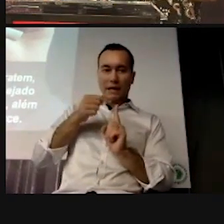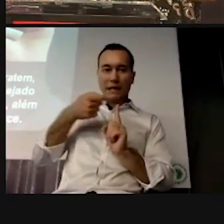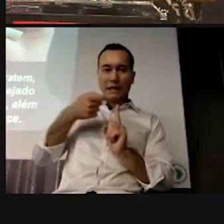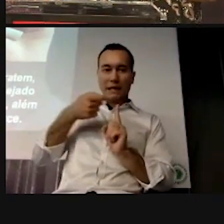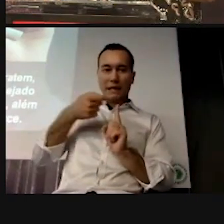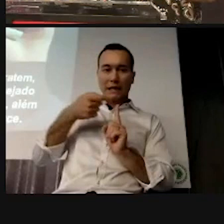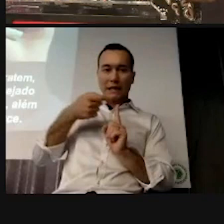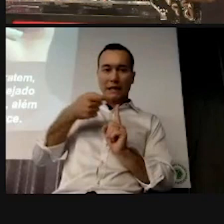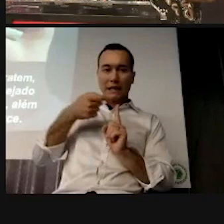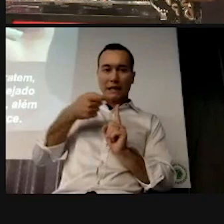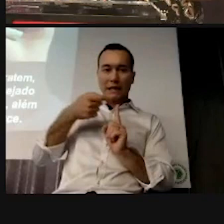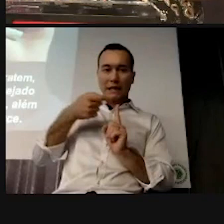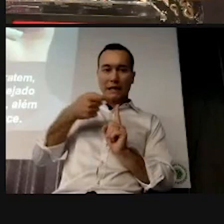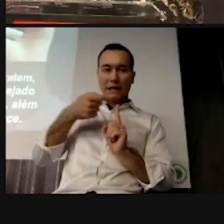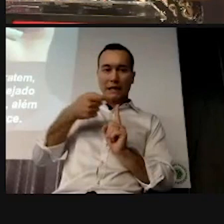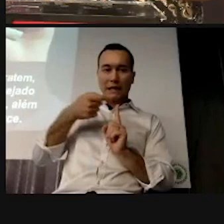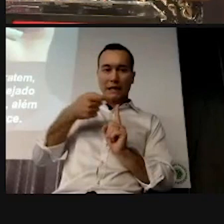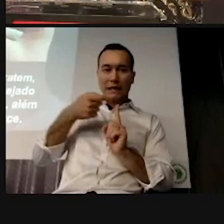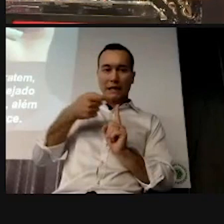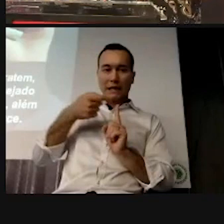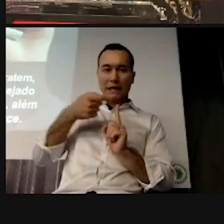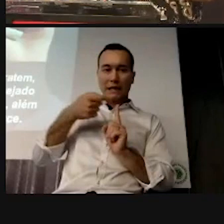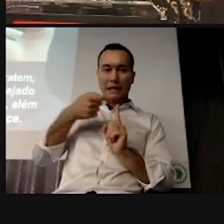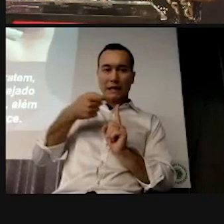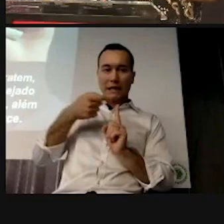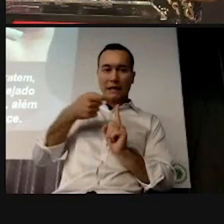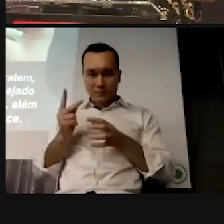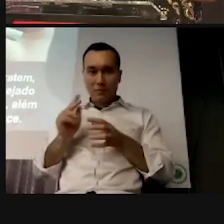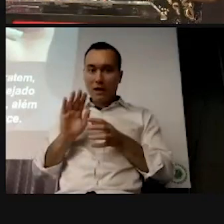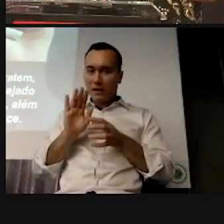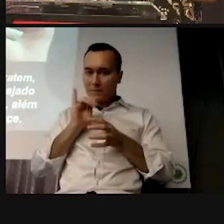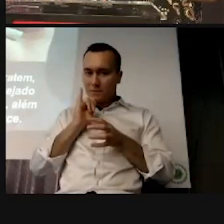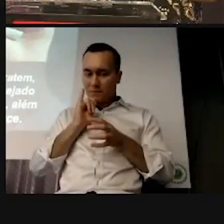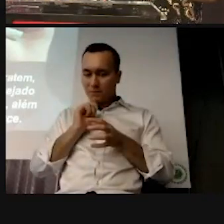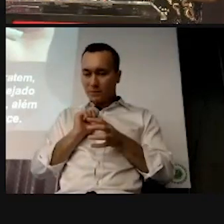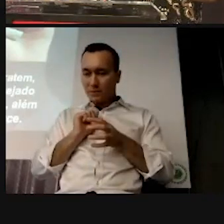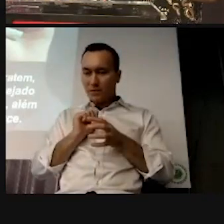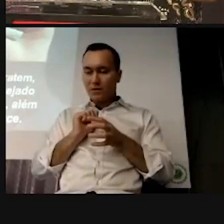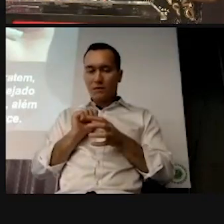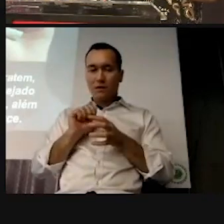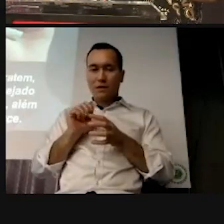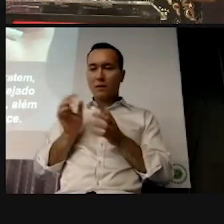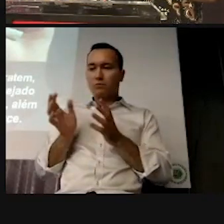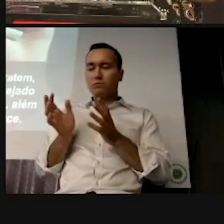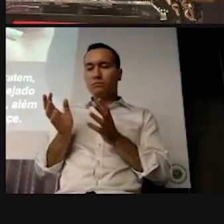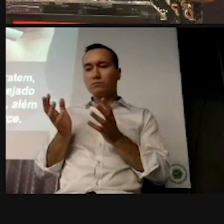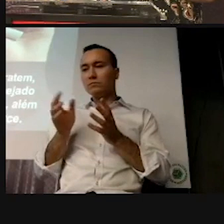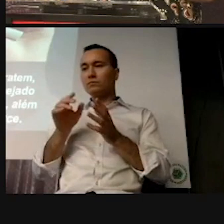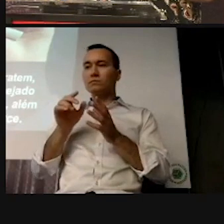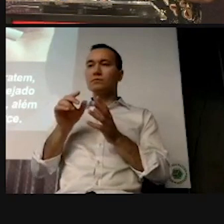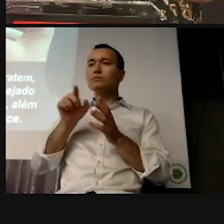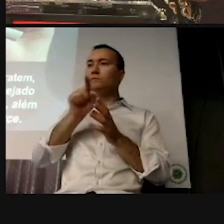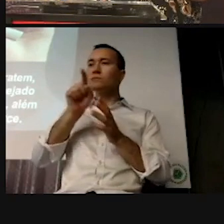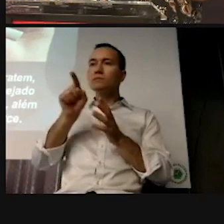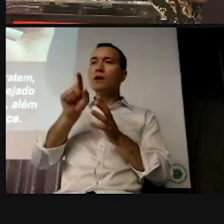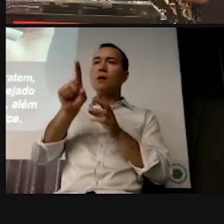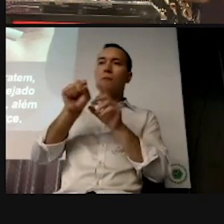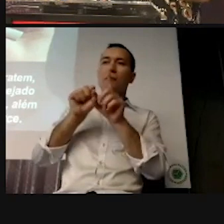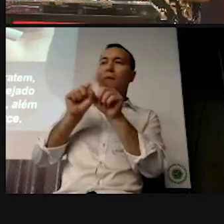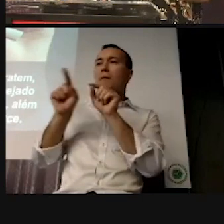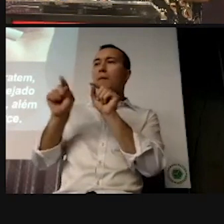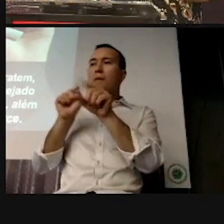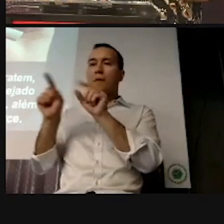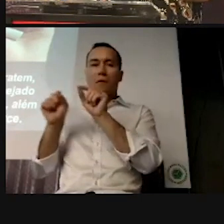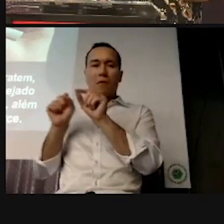é o RH, é o líder. Quem pode fazer a seleção das pessoas não é só o RH. Não é, quem disse que é a responsabilidade do